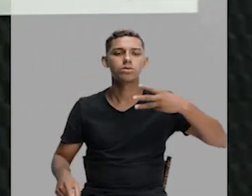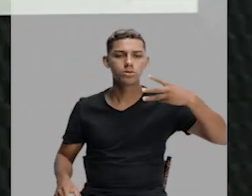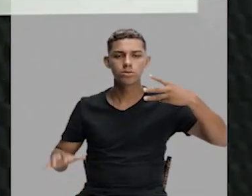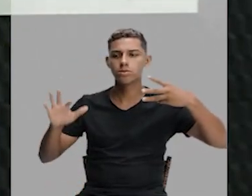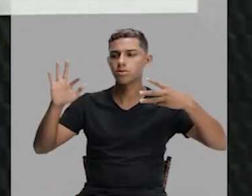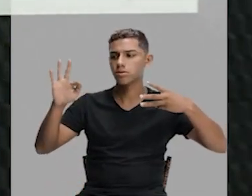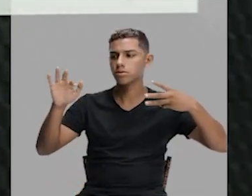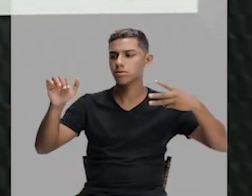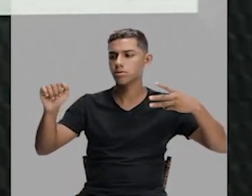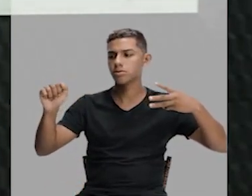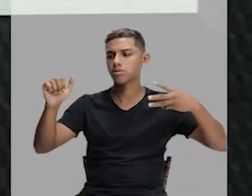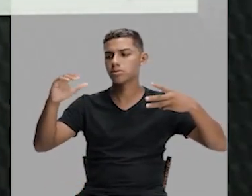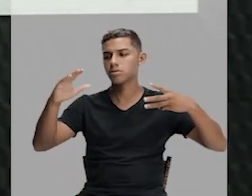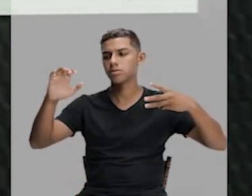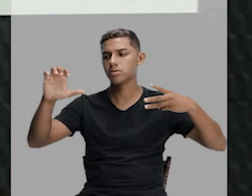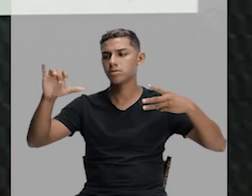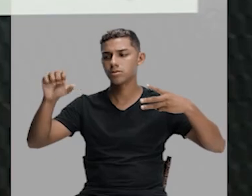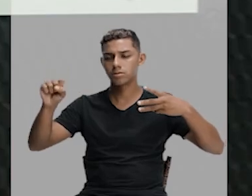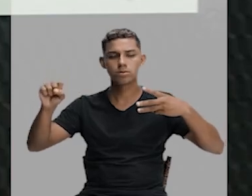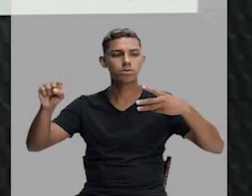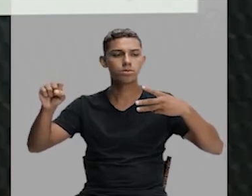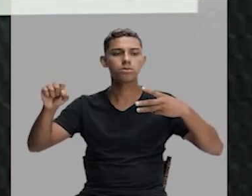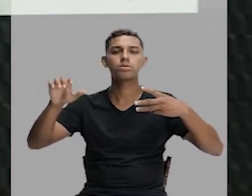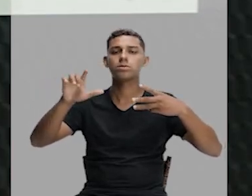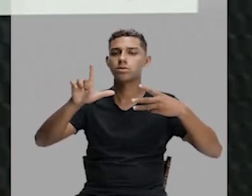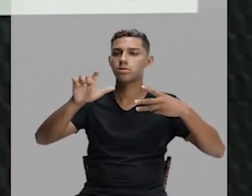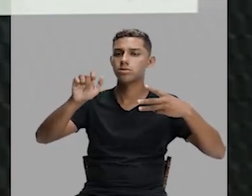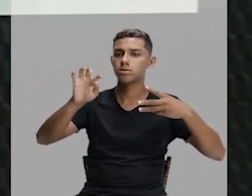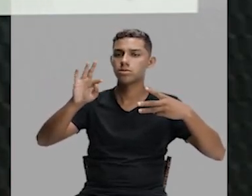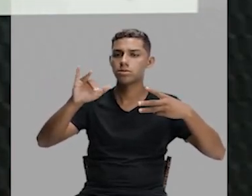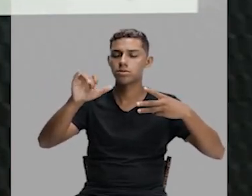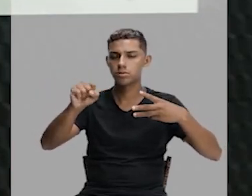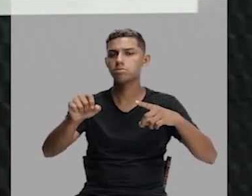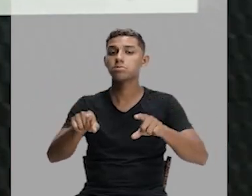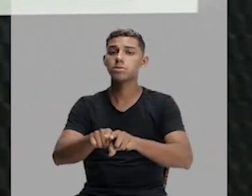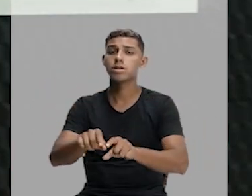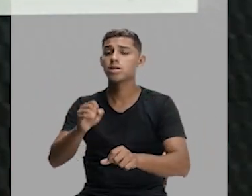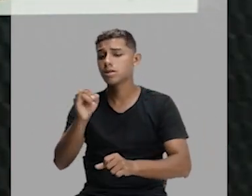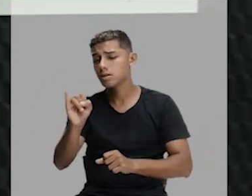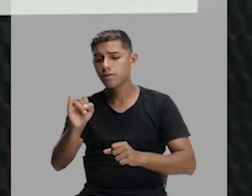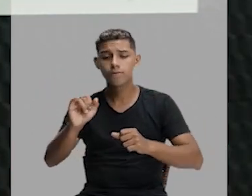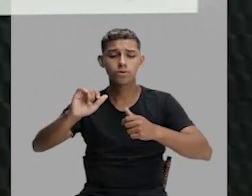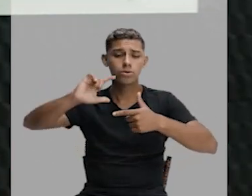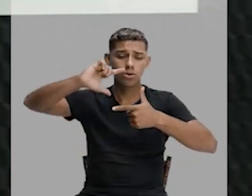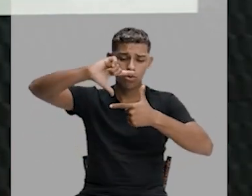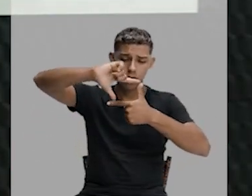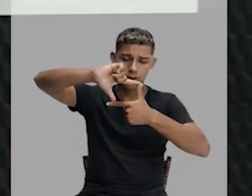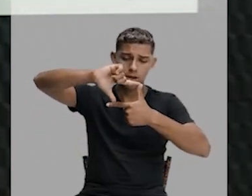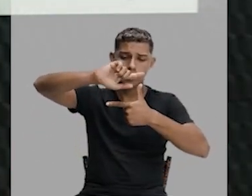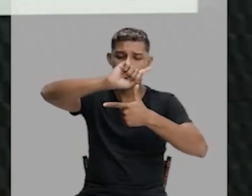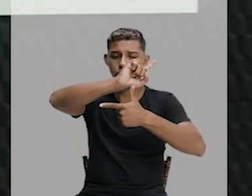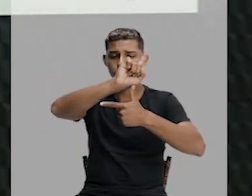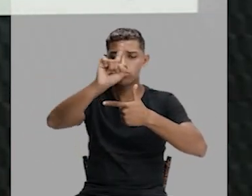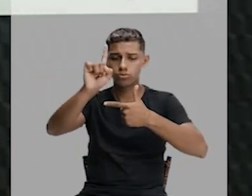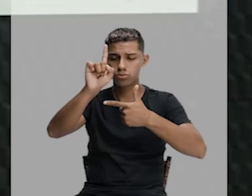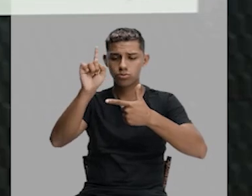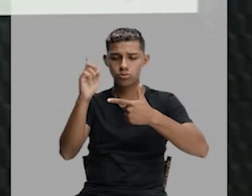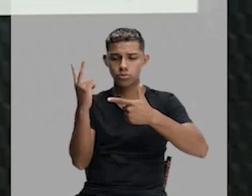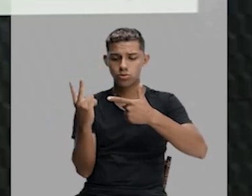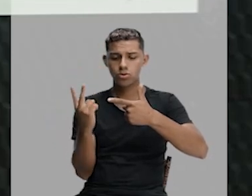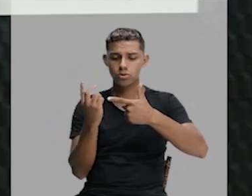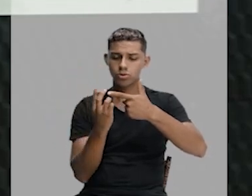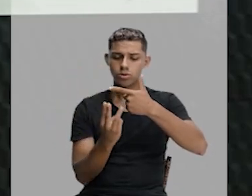Tá? Se minha base fosse um quadrado, eu teria 4 faces laterais. E assim sucessivamente. A